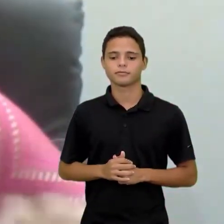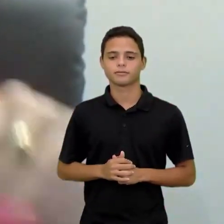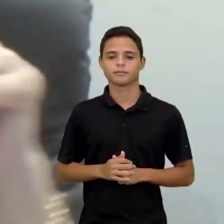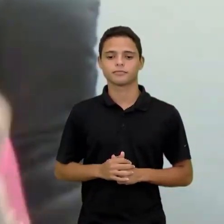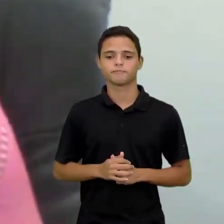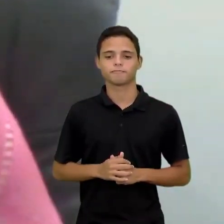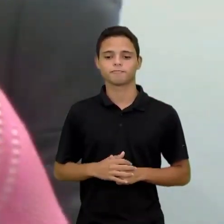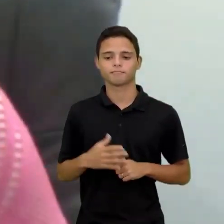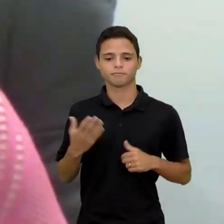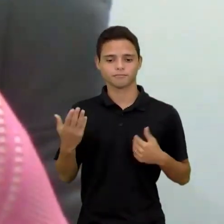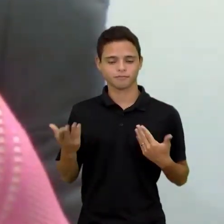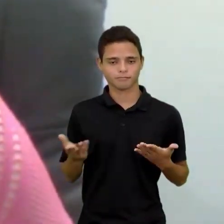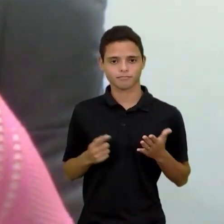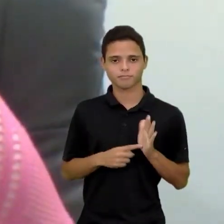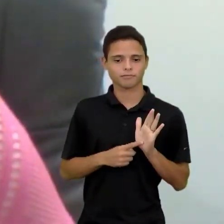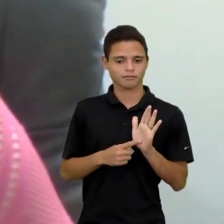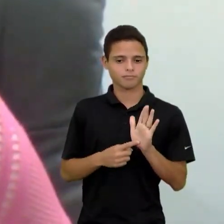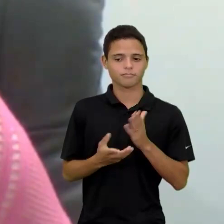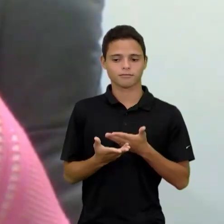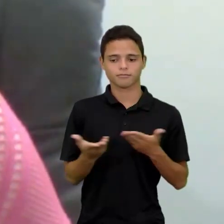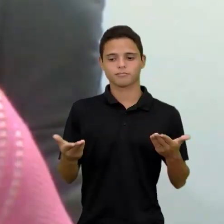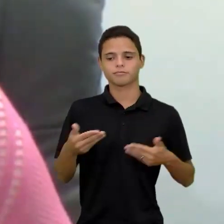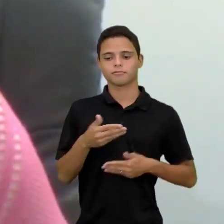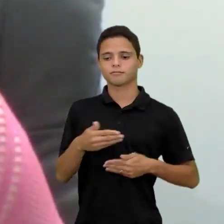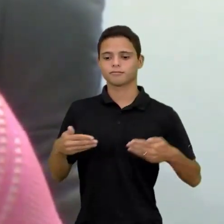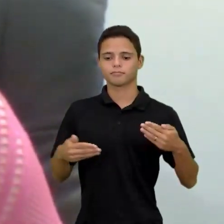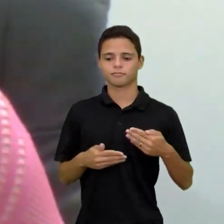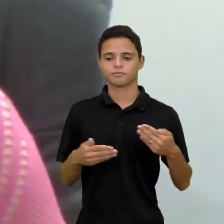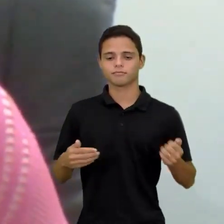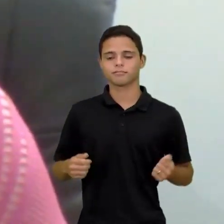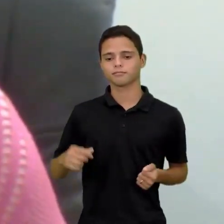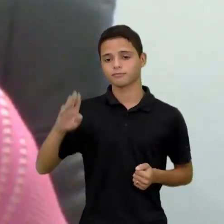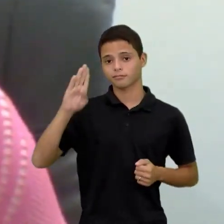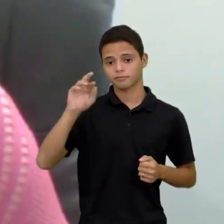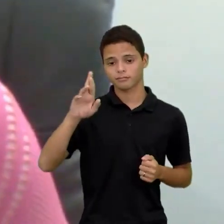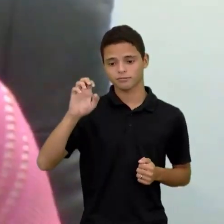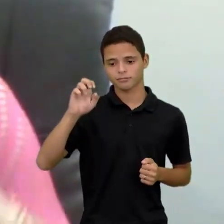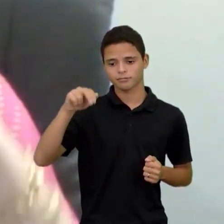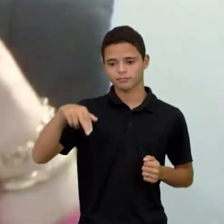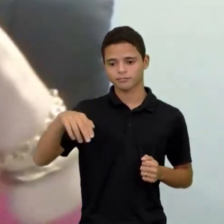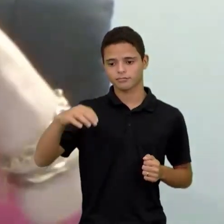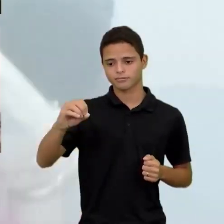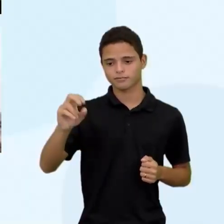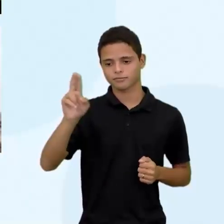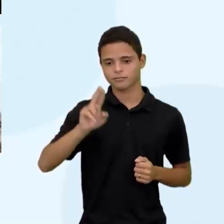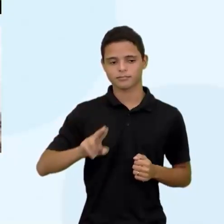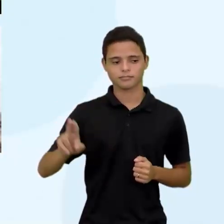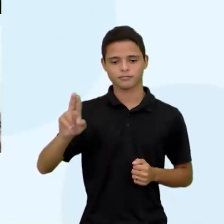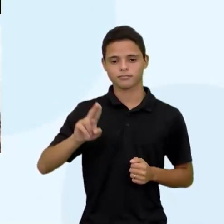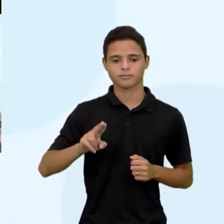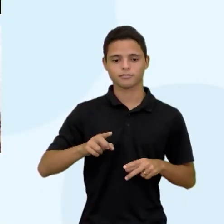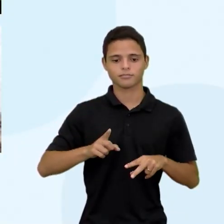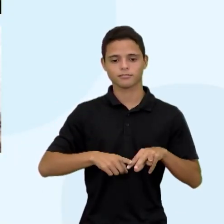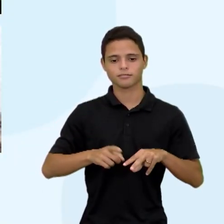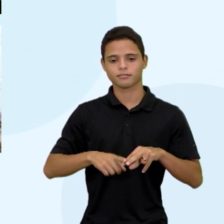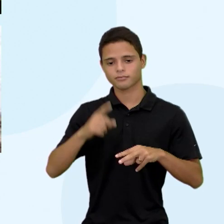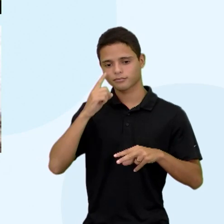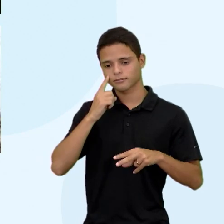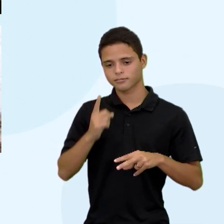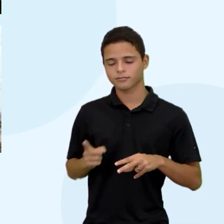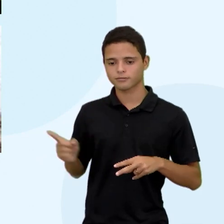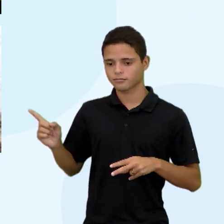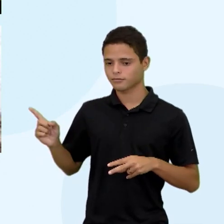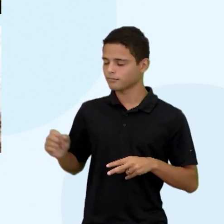E aí eu mostro para vocês no slide o Breno com o pezinho. Aí eu peguei o mouse, passei